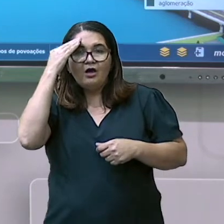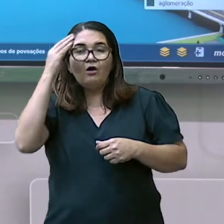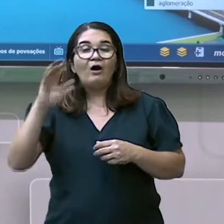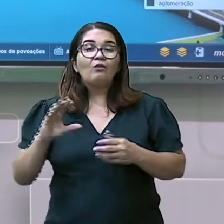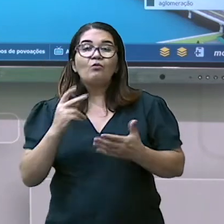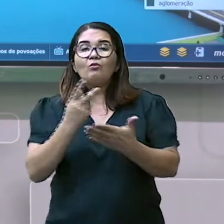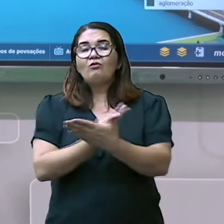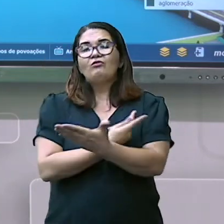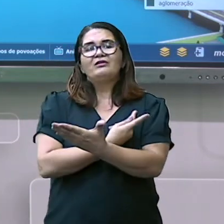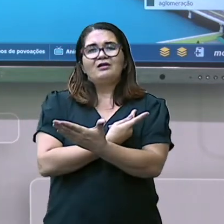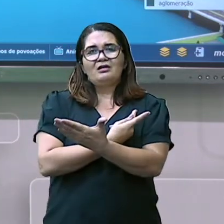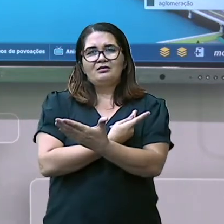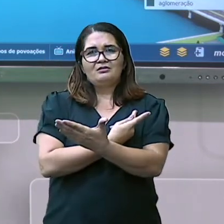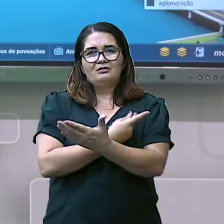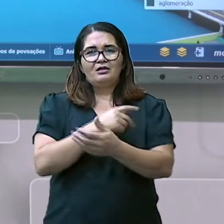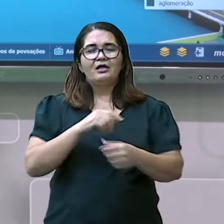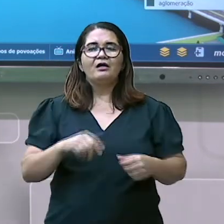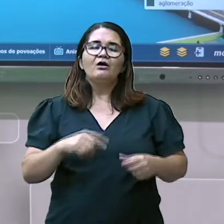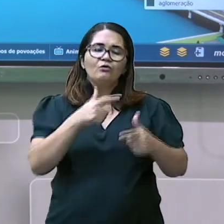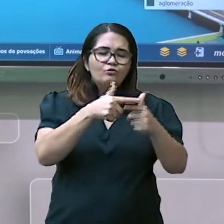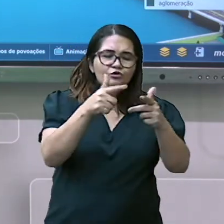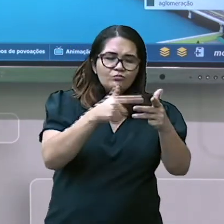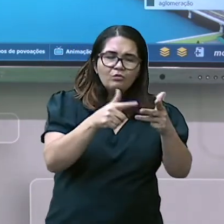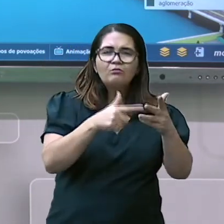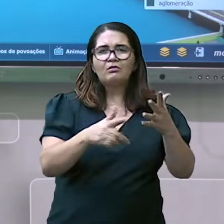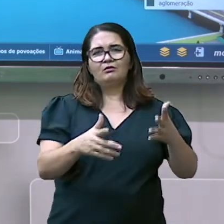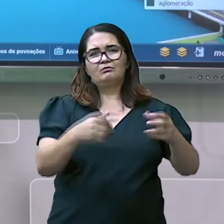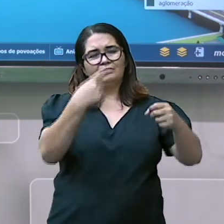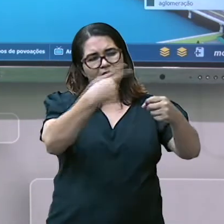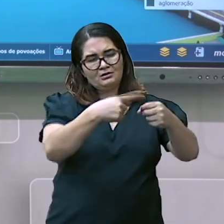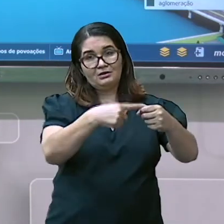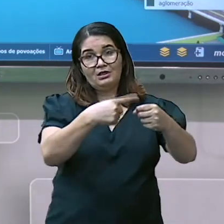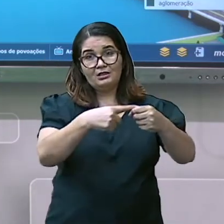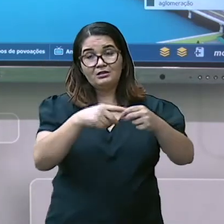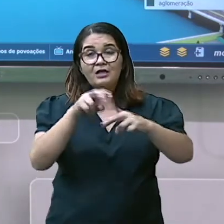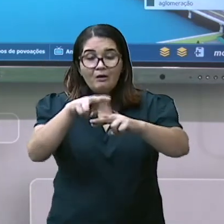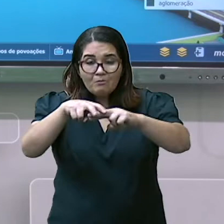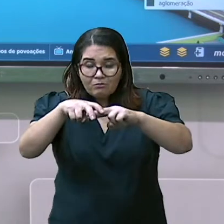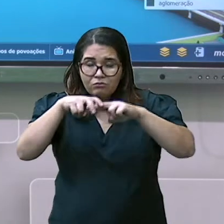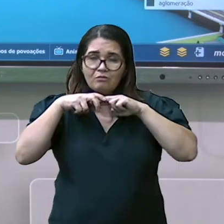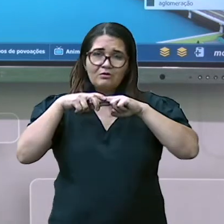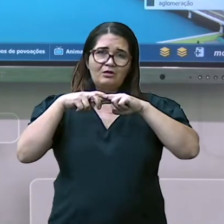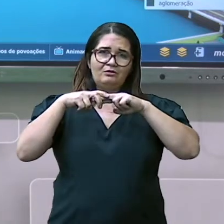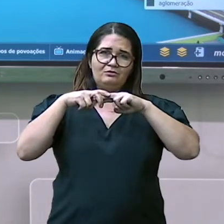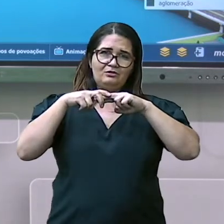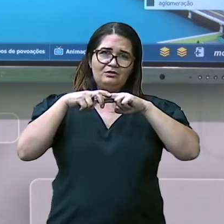cidades estão tendo e criar